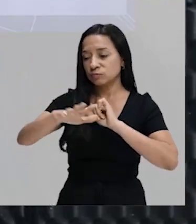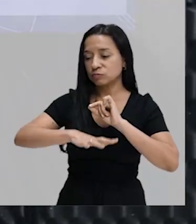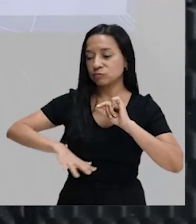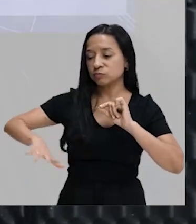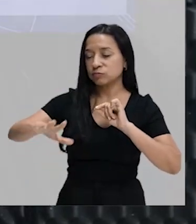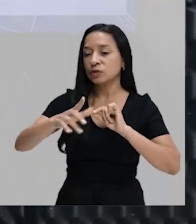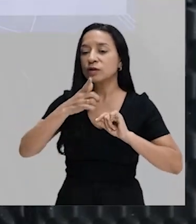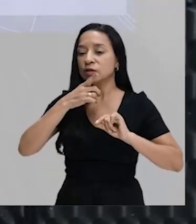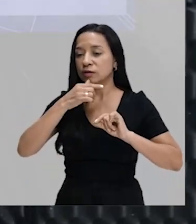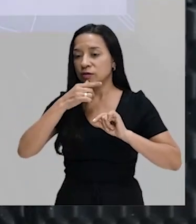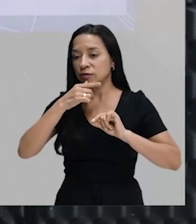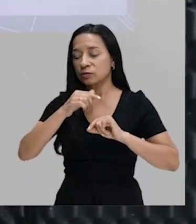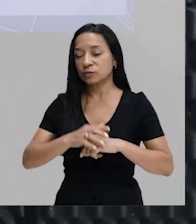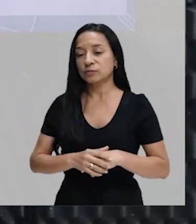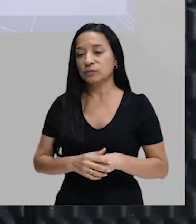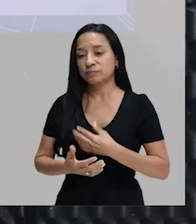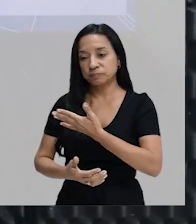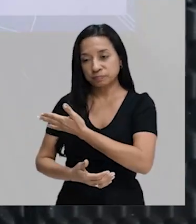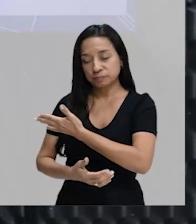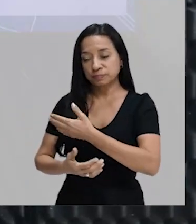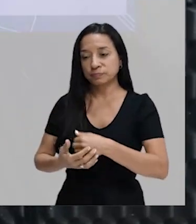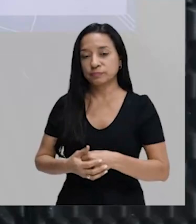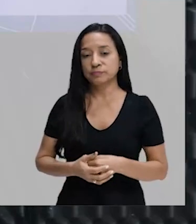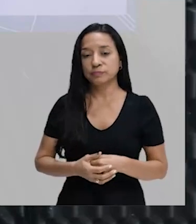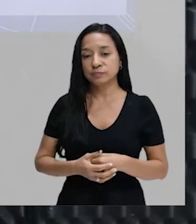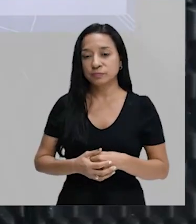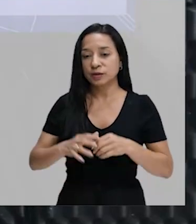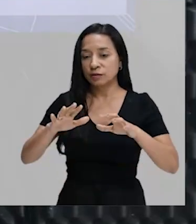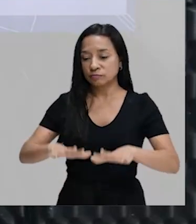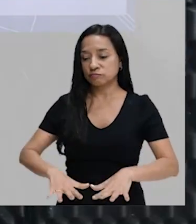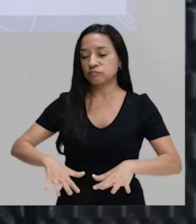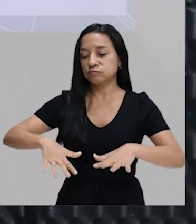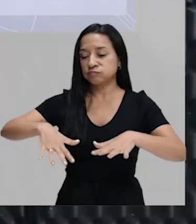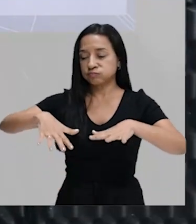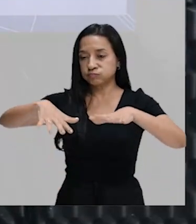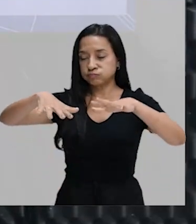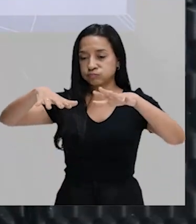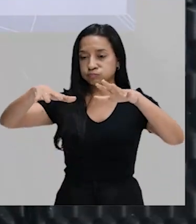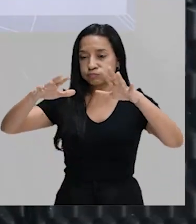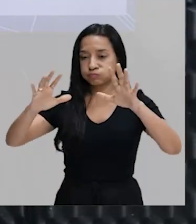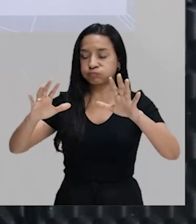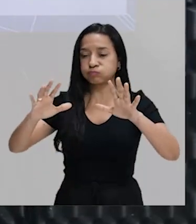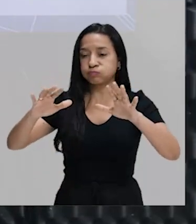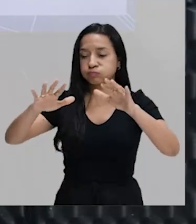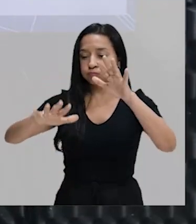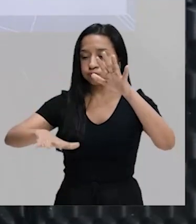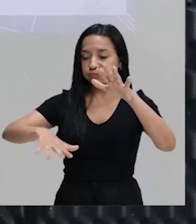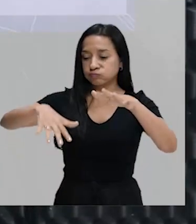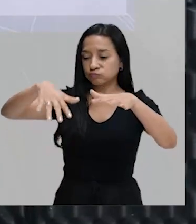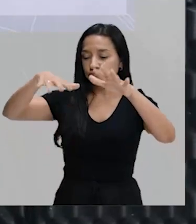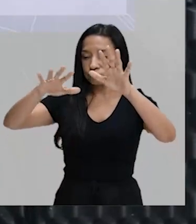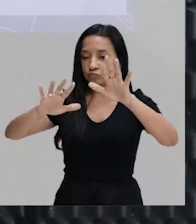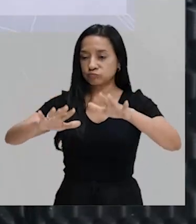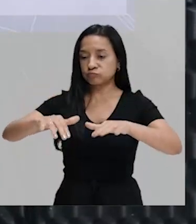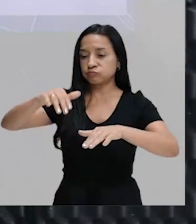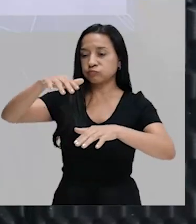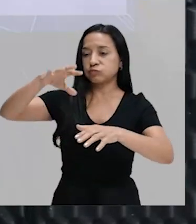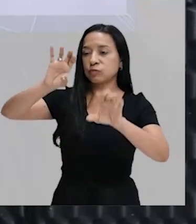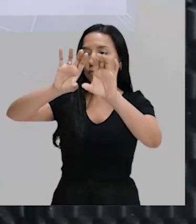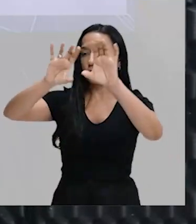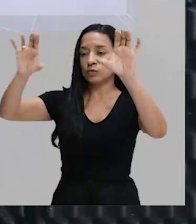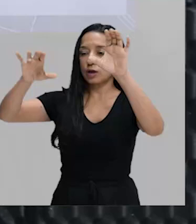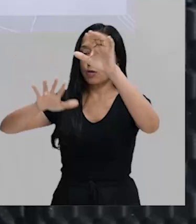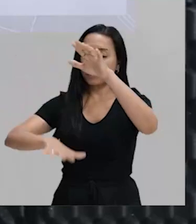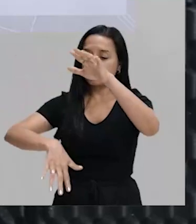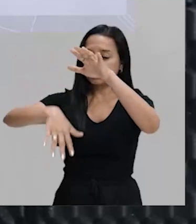sagrado chamado Laikakota levantou uma enorme onda que ficou suspensa entre o céu e a terra como